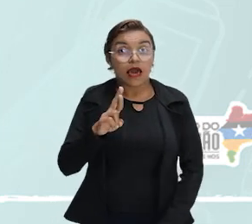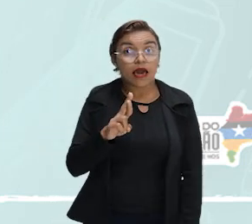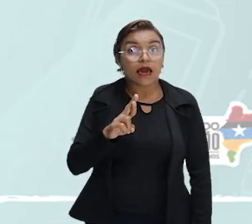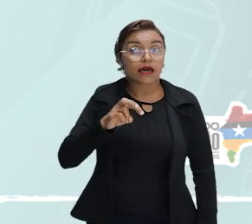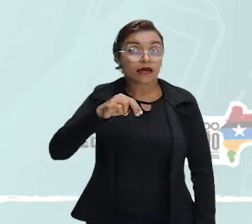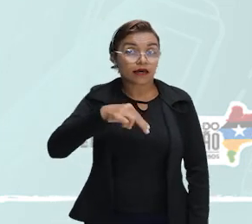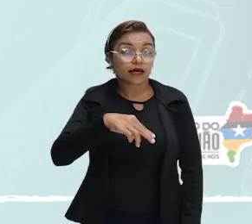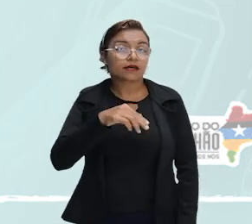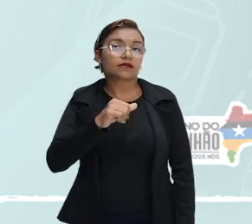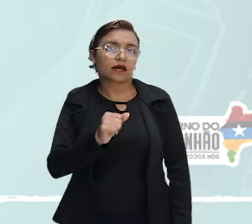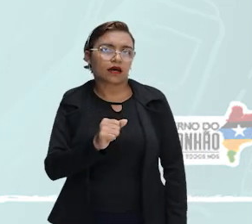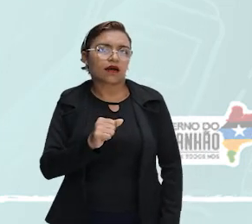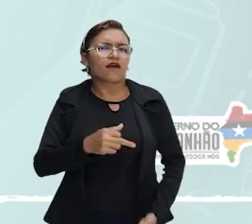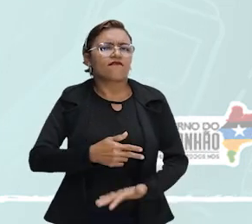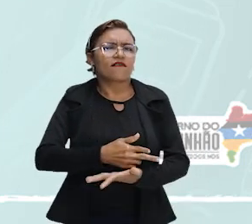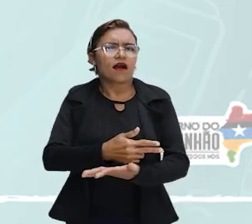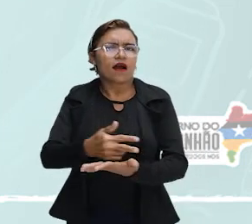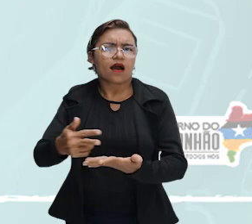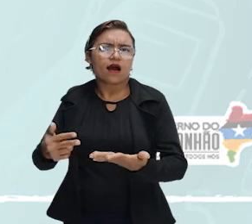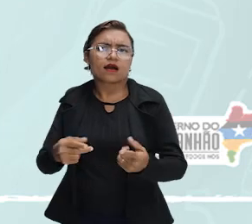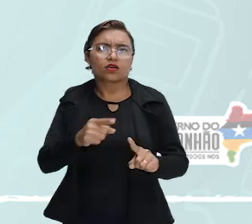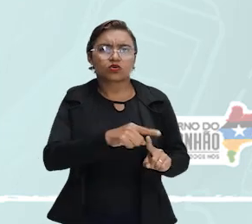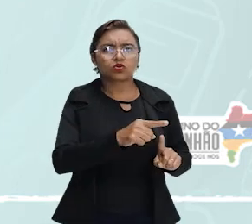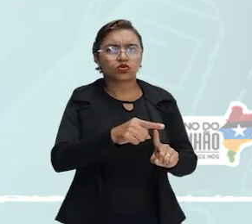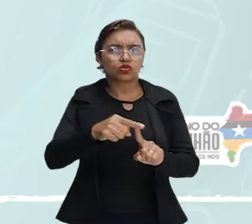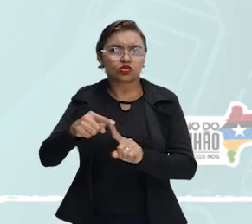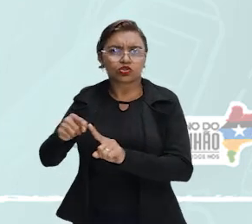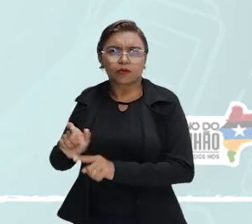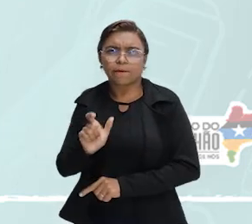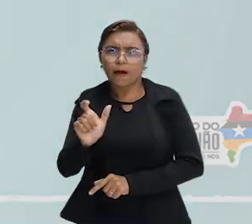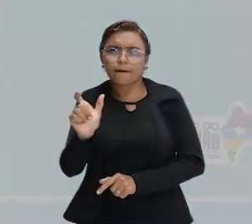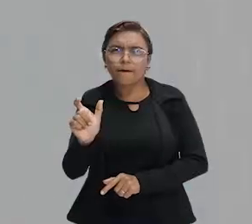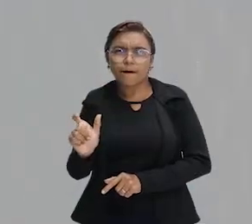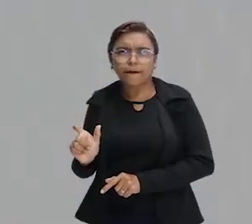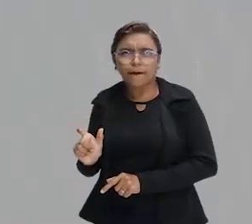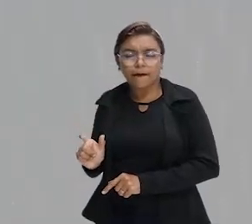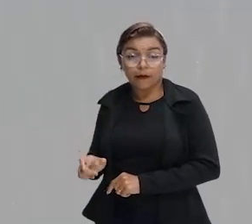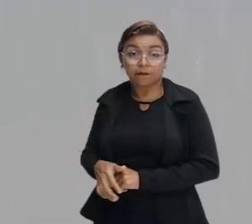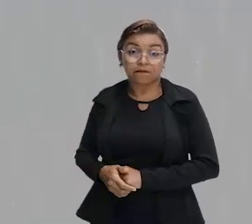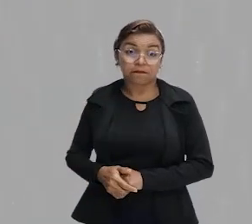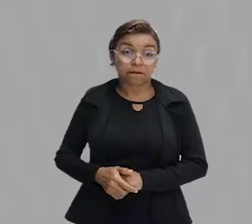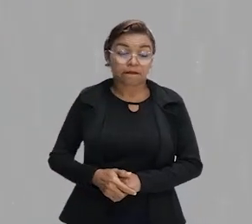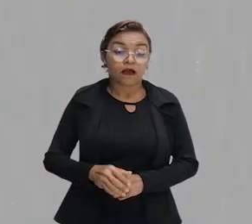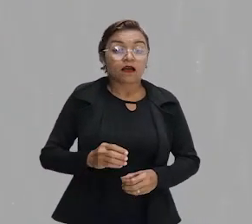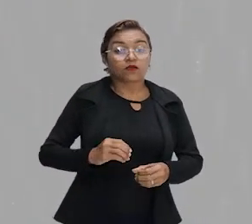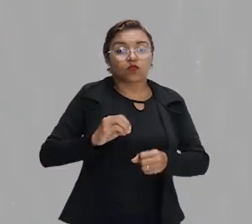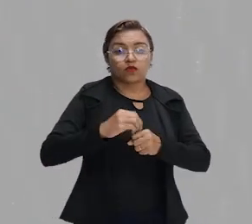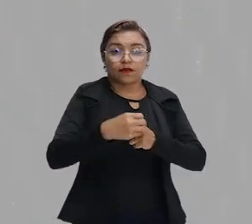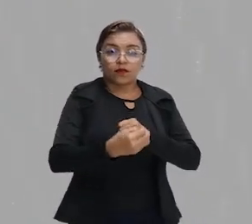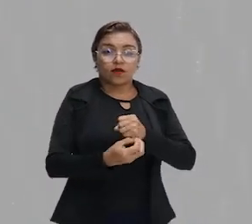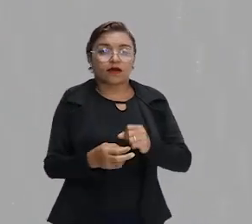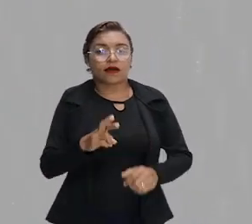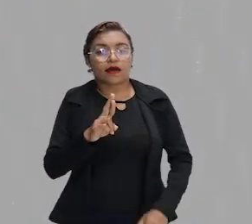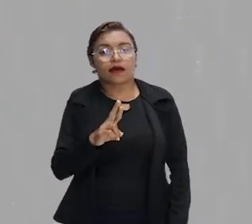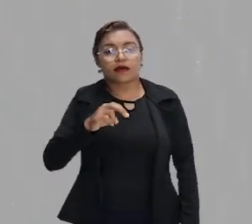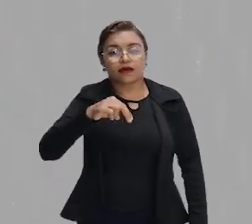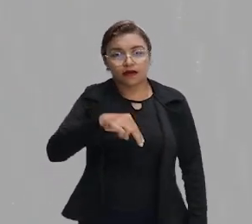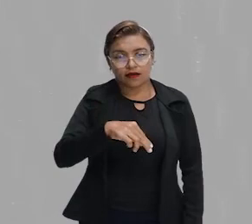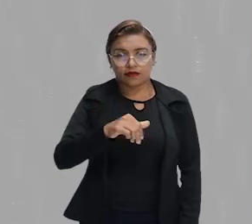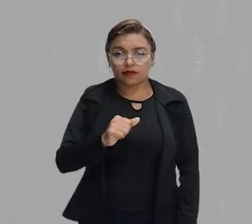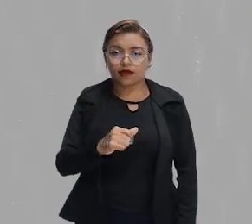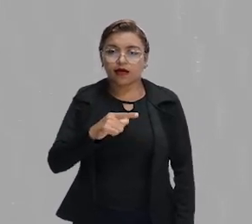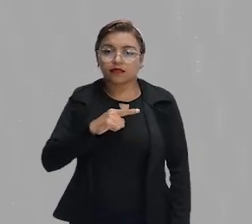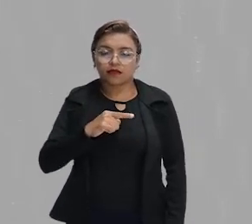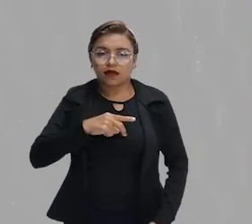RNA. No RNA não tenho timina, eu tenho uracila. Ok? Então, lá na molécula de RNA, são lidas